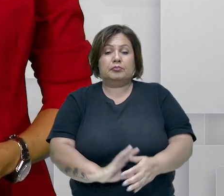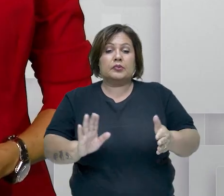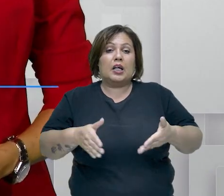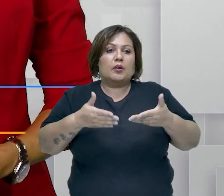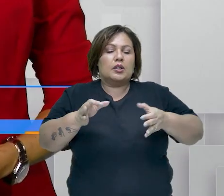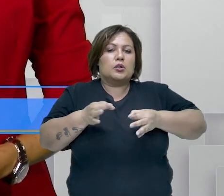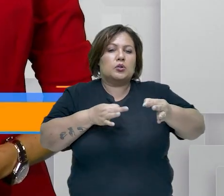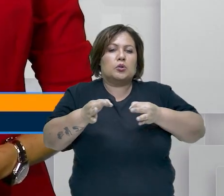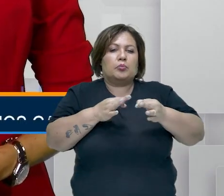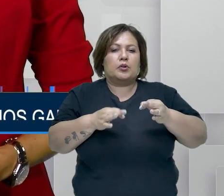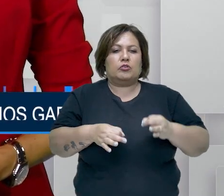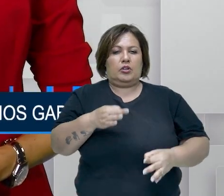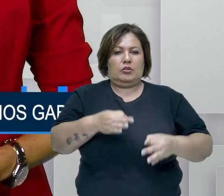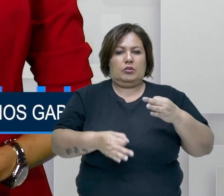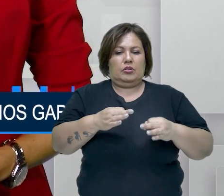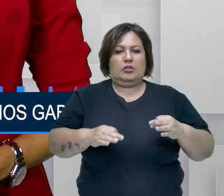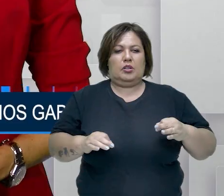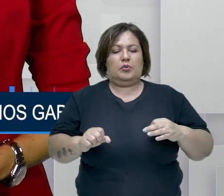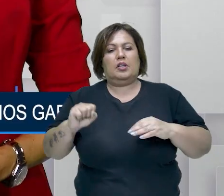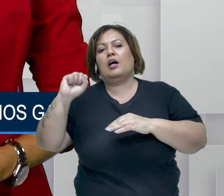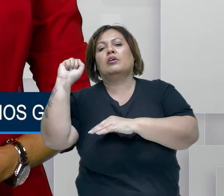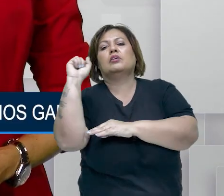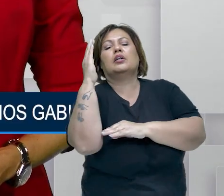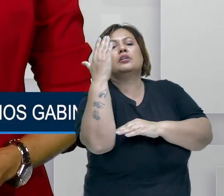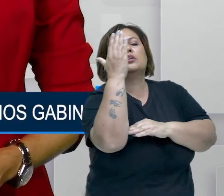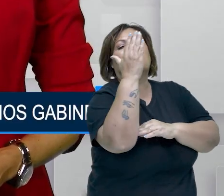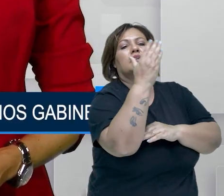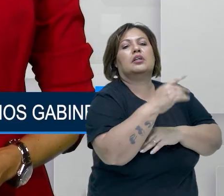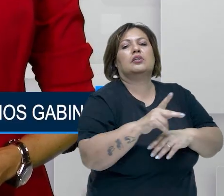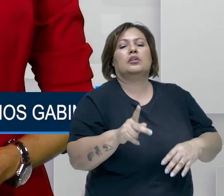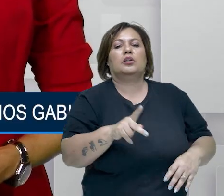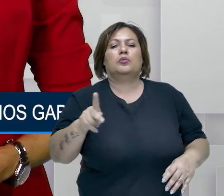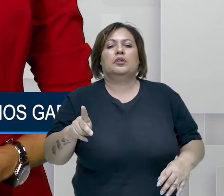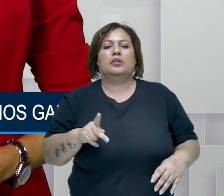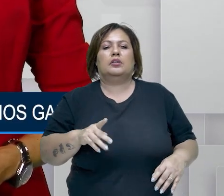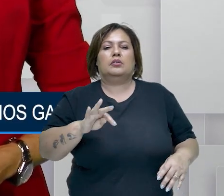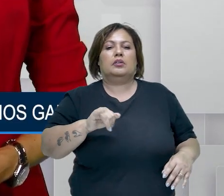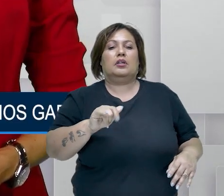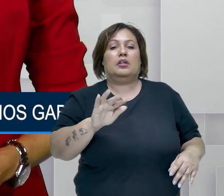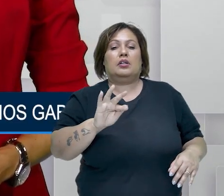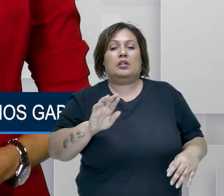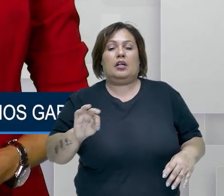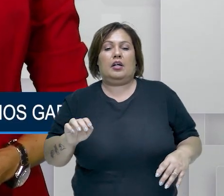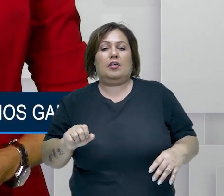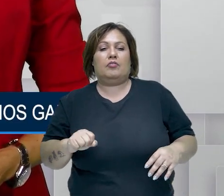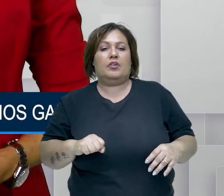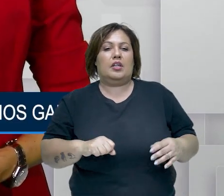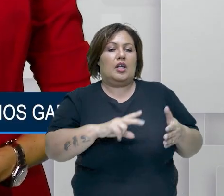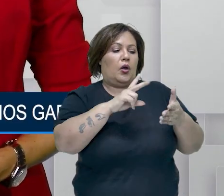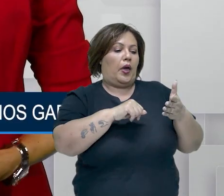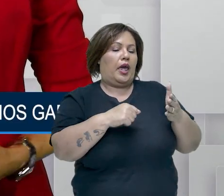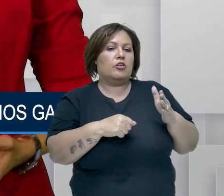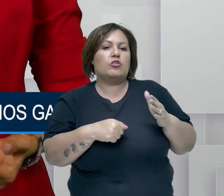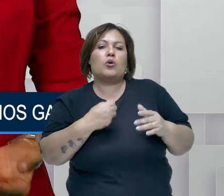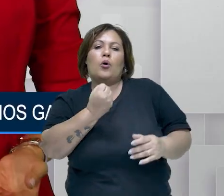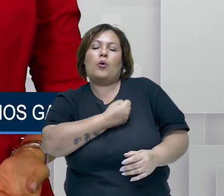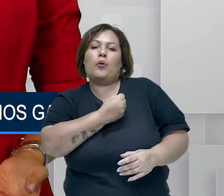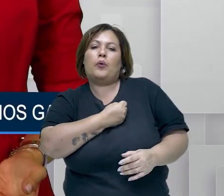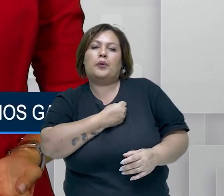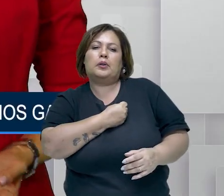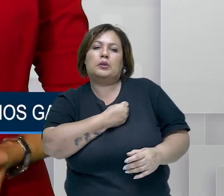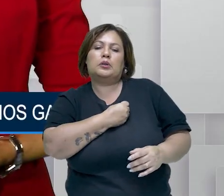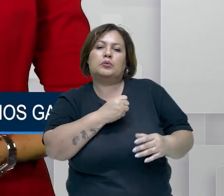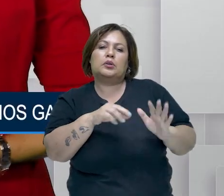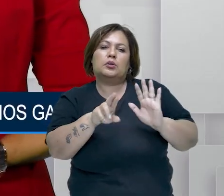Em uma ação do projeto Tribunal da Sustentabilidade, a presidência do TRF1 da Primeira Região editou uma portaria com as